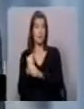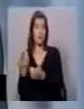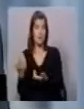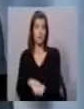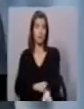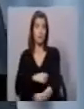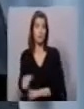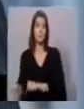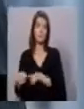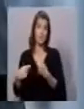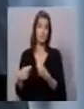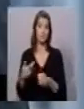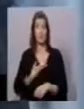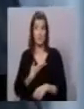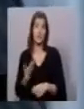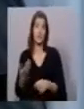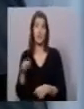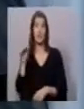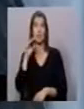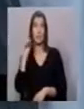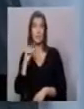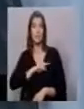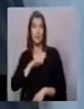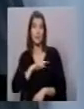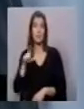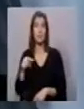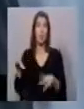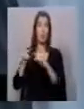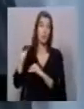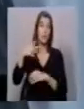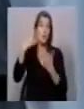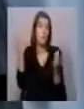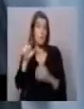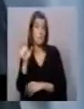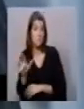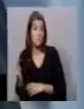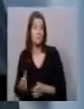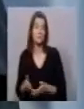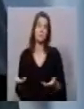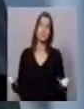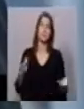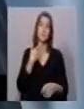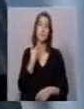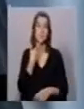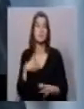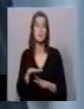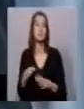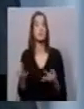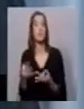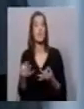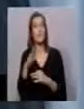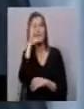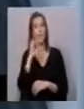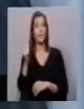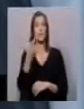e dívidas da banca privada e eventualmente o novo banco, estamos aqui claramente numa situação em que o Governo